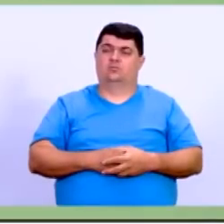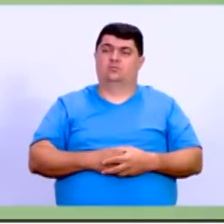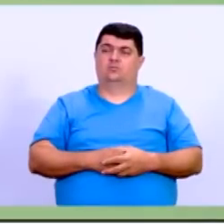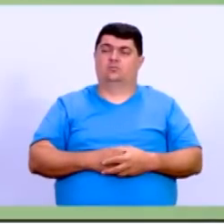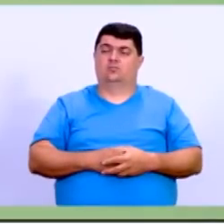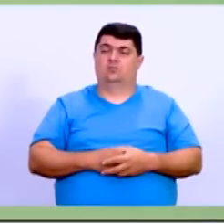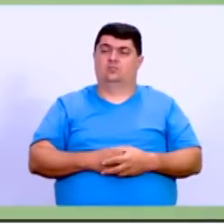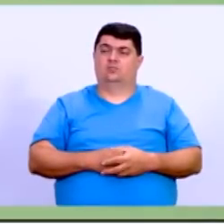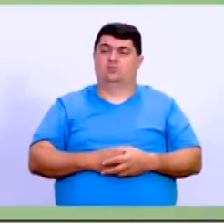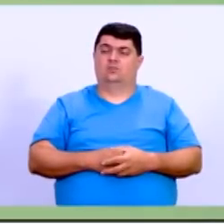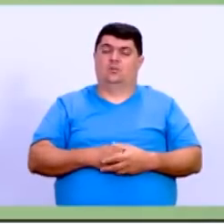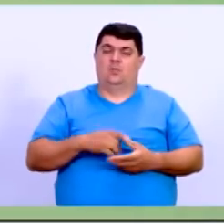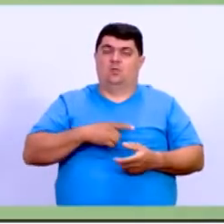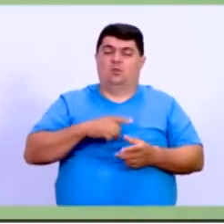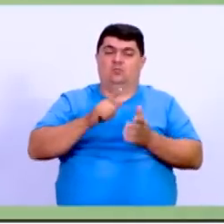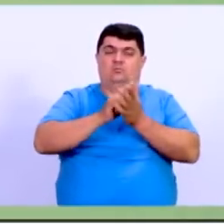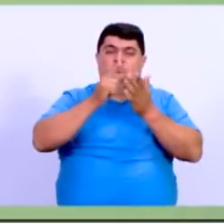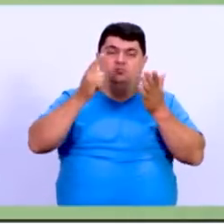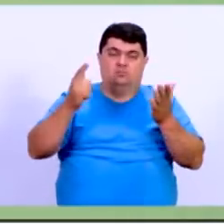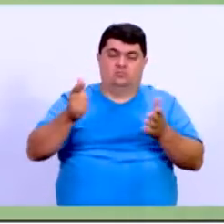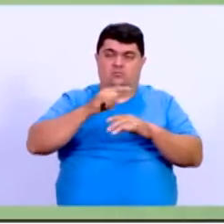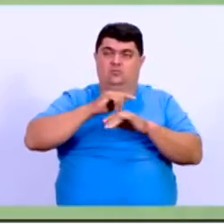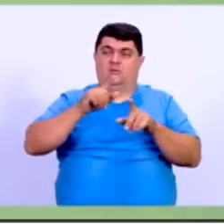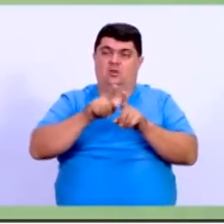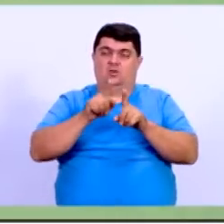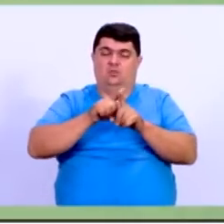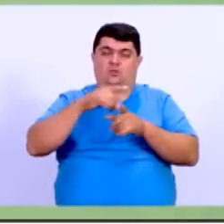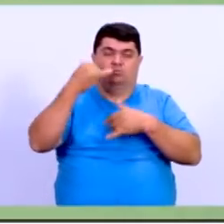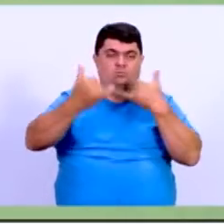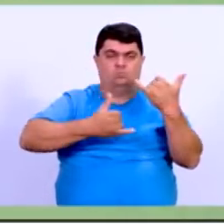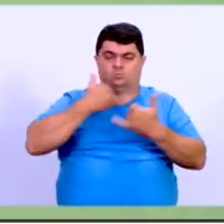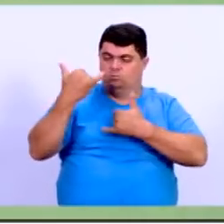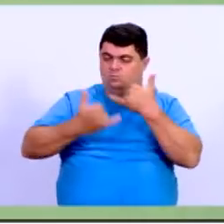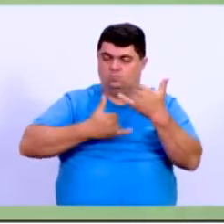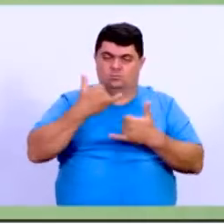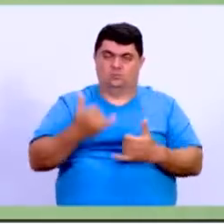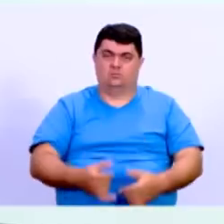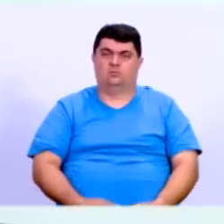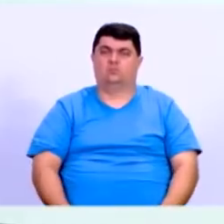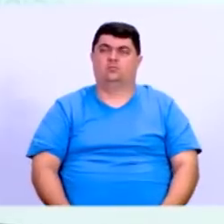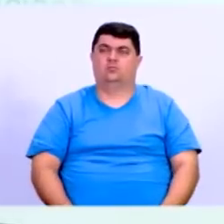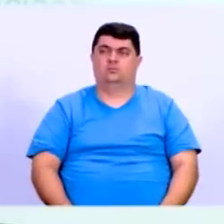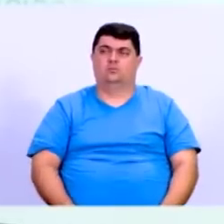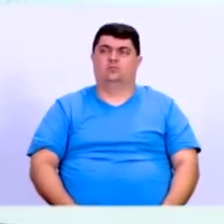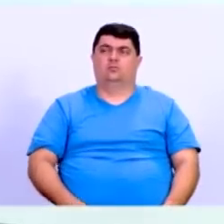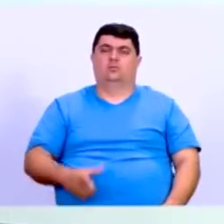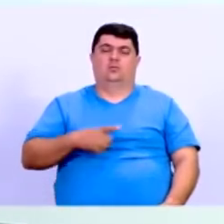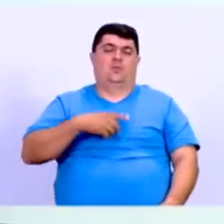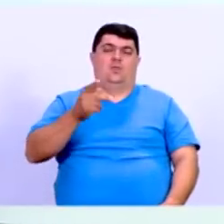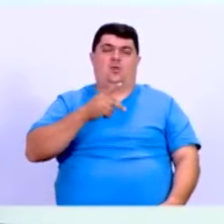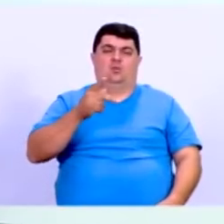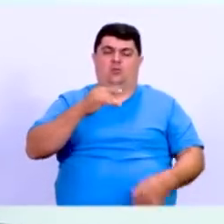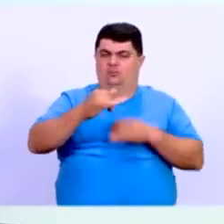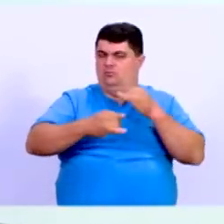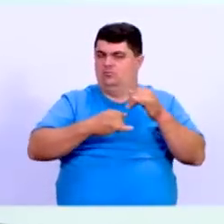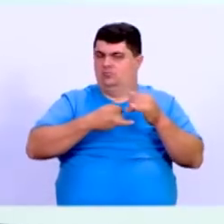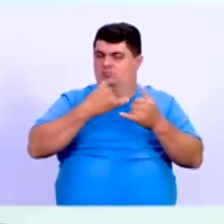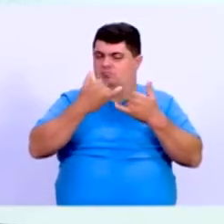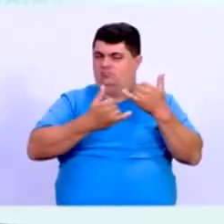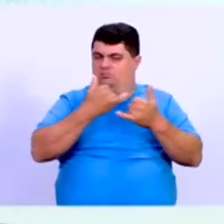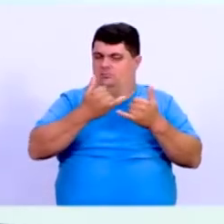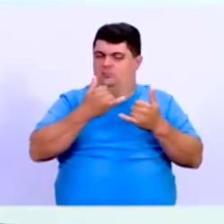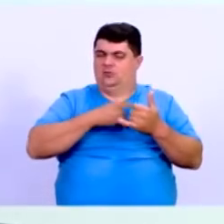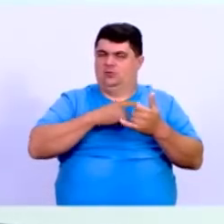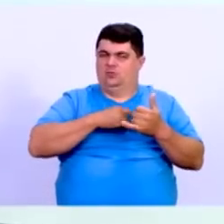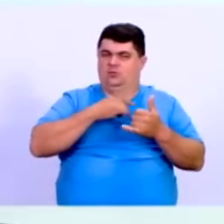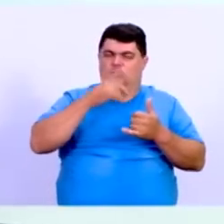Notícias, quem gosta de jornal aí, pessoal, né? E jogos, né? Para os viciados, né, professor? Ah, professor, tem um joguinho online ali que eu adoro,